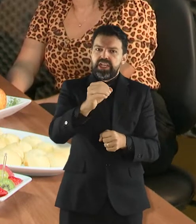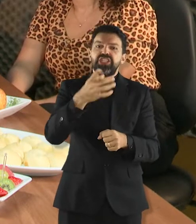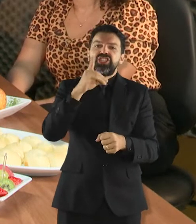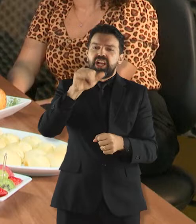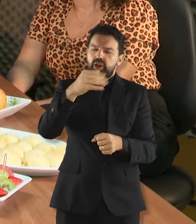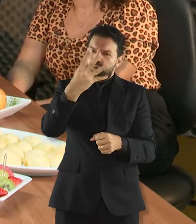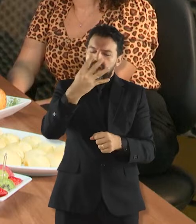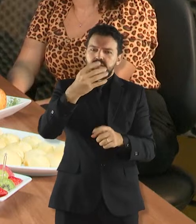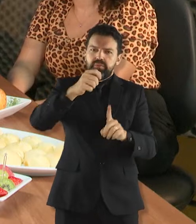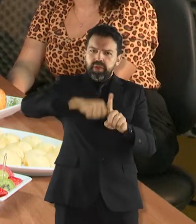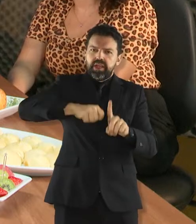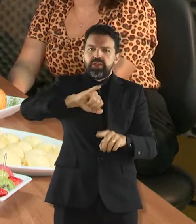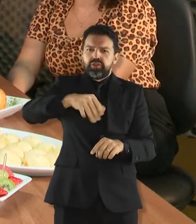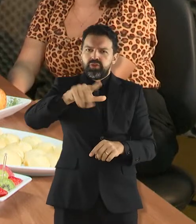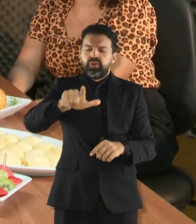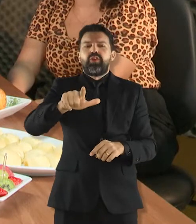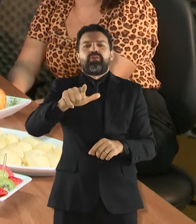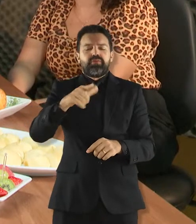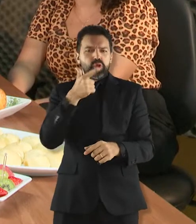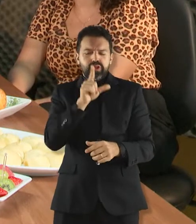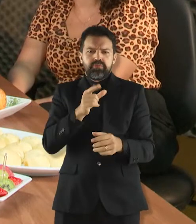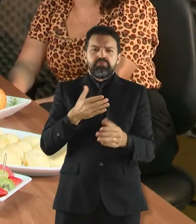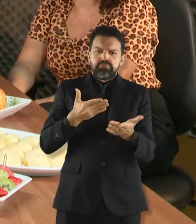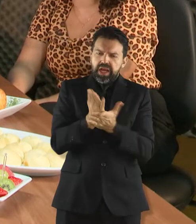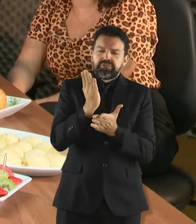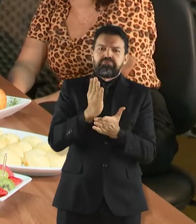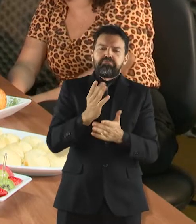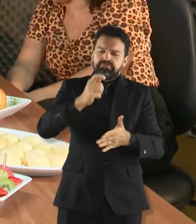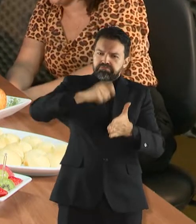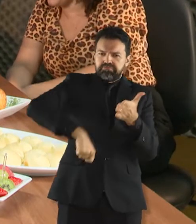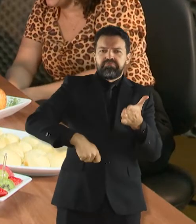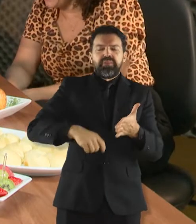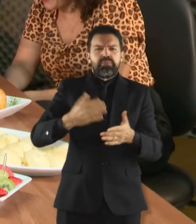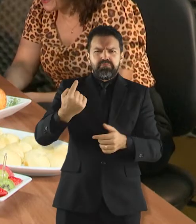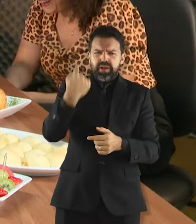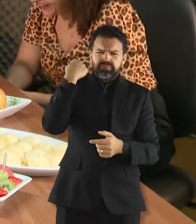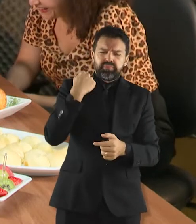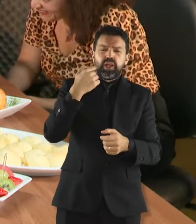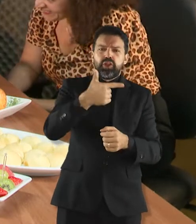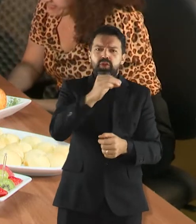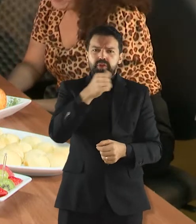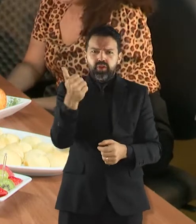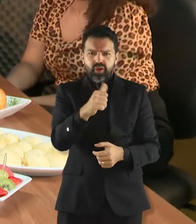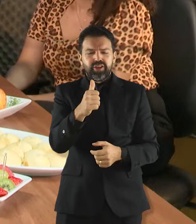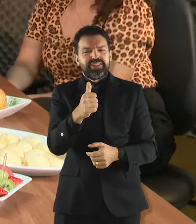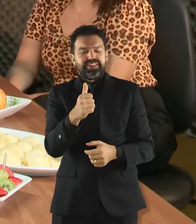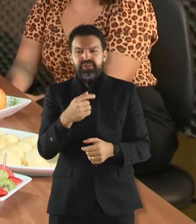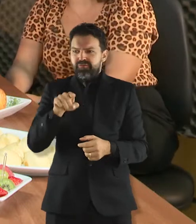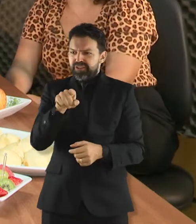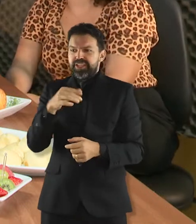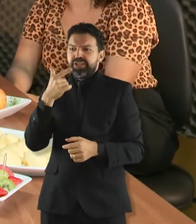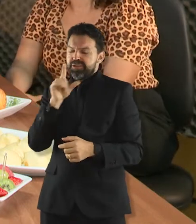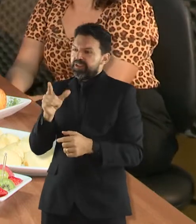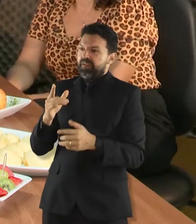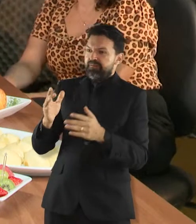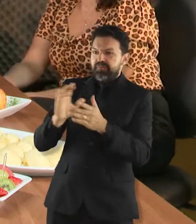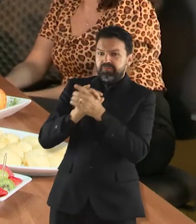eu faço 10 anos de Poder Judiciário. Nossa, vai ter aniversário? Vai desses 10 anos? É o meu Independence Day, é o dia da minha